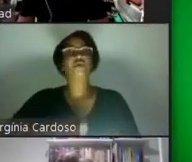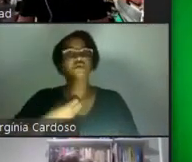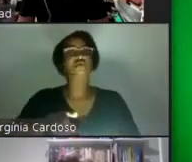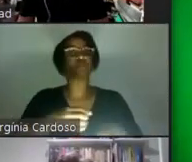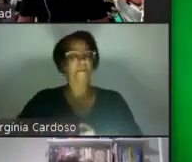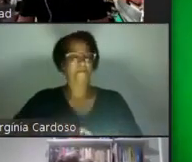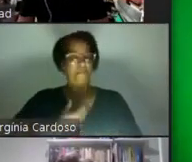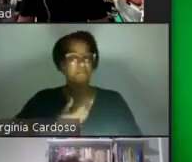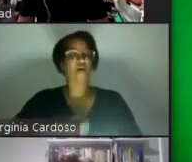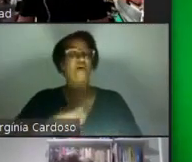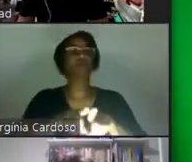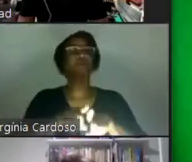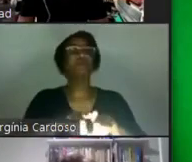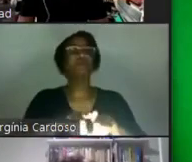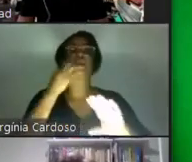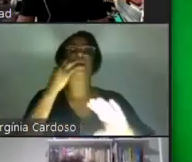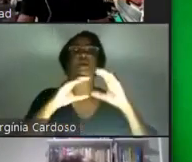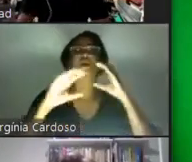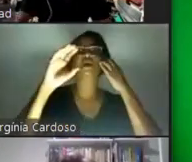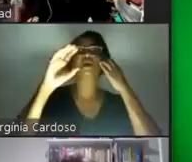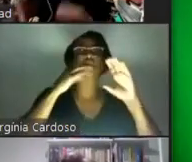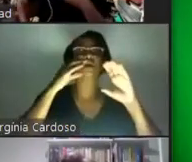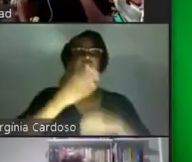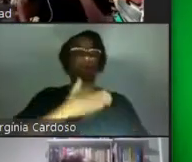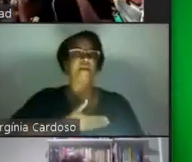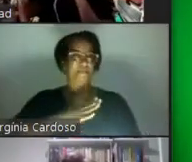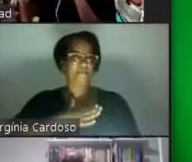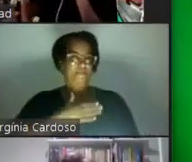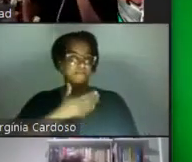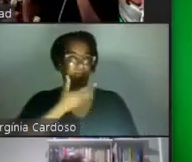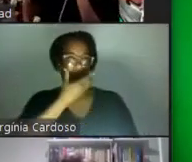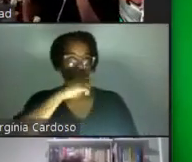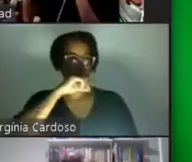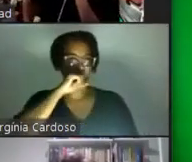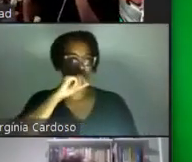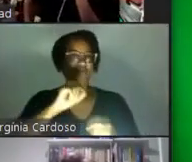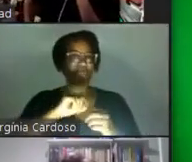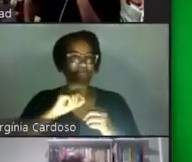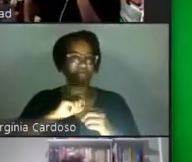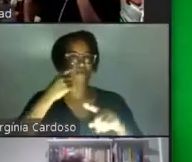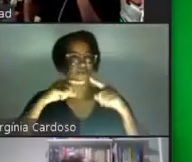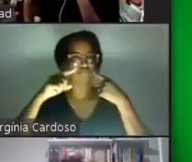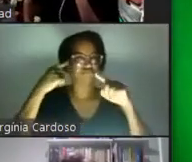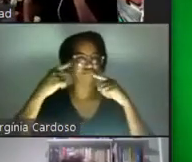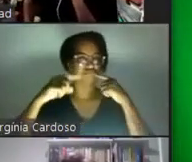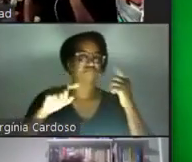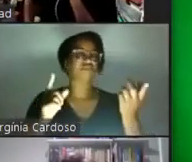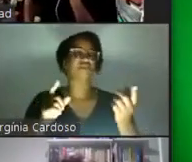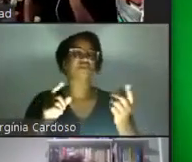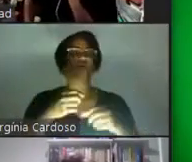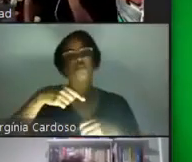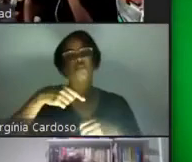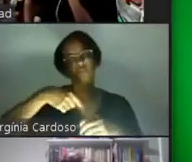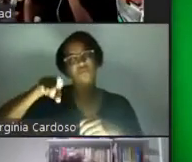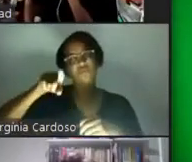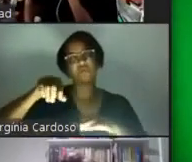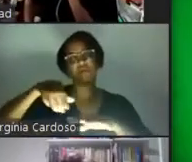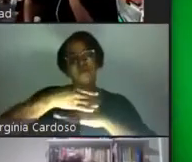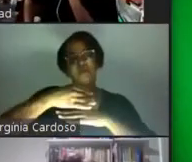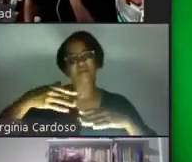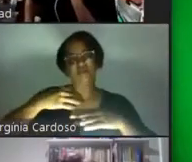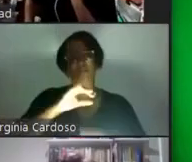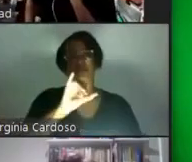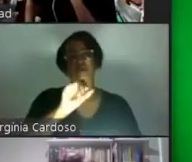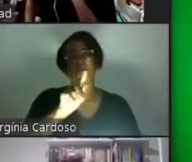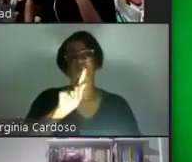de meu pai, que iam lá para casa, tocavam as violas, faziam as cantoras de repente. Quando eu ia para Iguaraci, lá no Pajeú, ia para casa